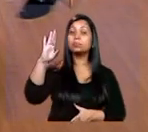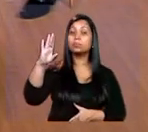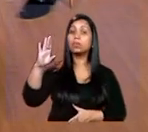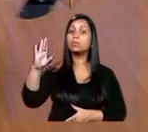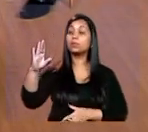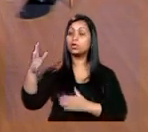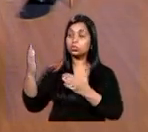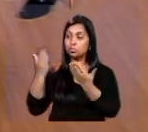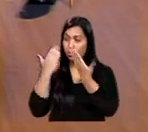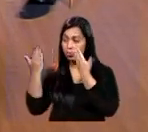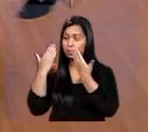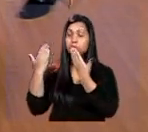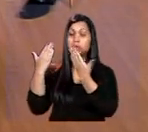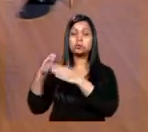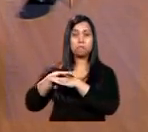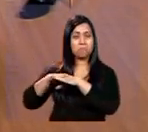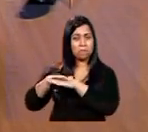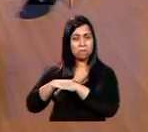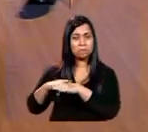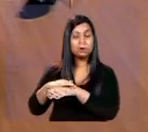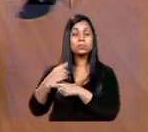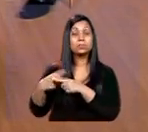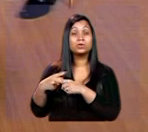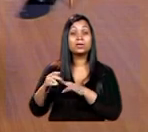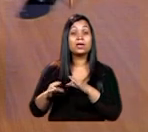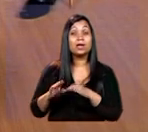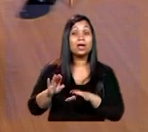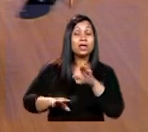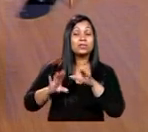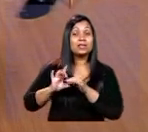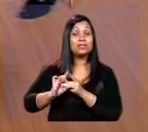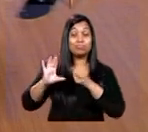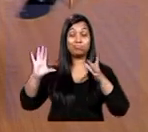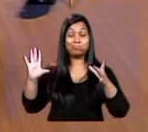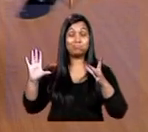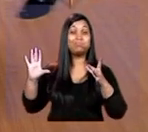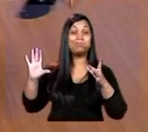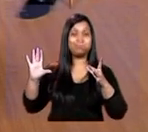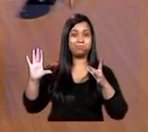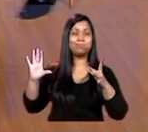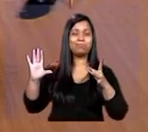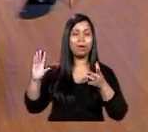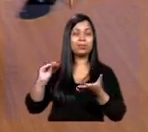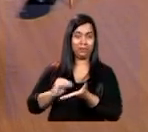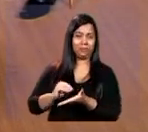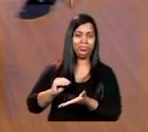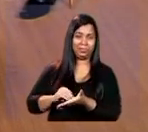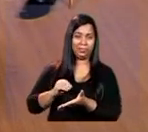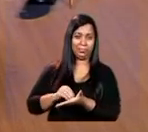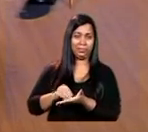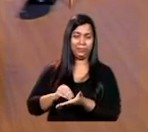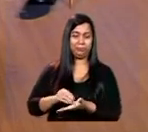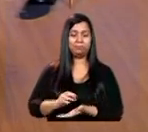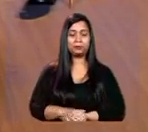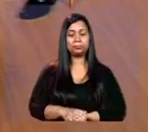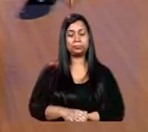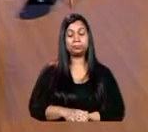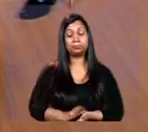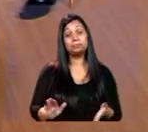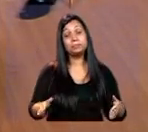principalmente com a atuação do Almir, porque às vezes existiam laços quebrados, vínculos quebrados,